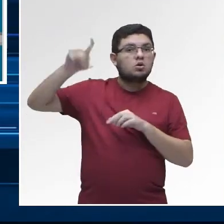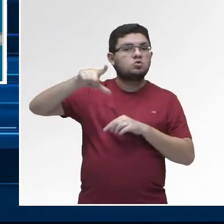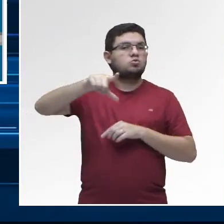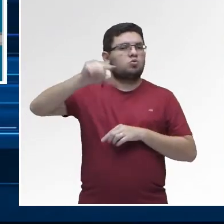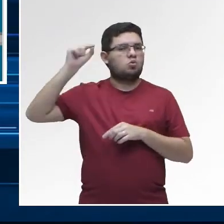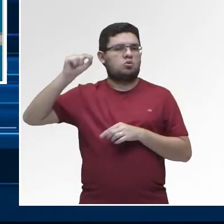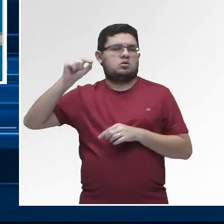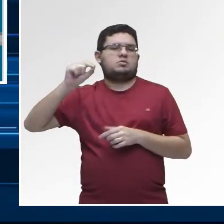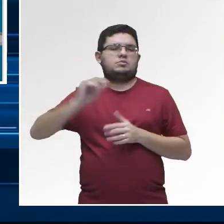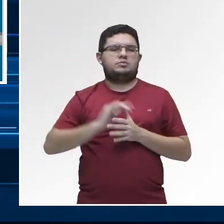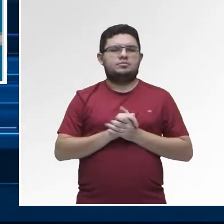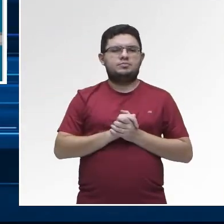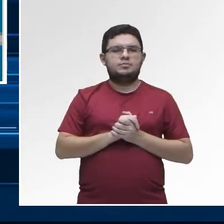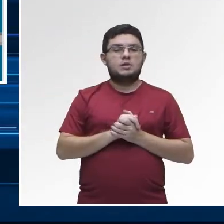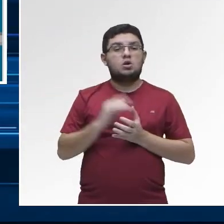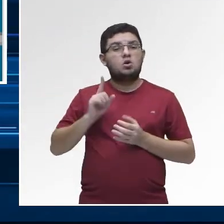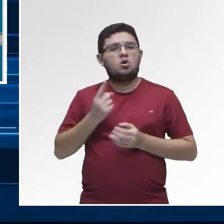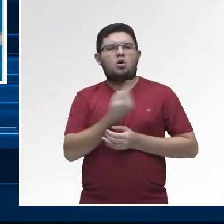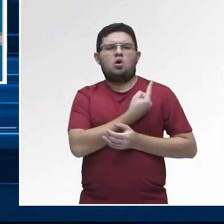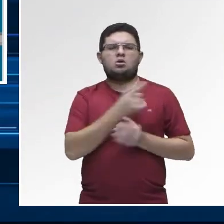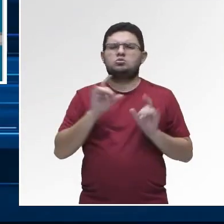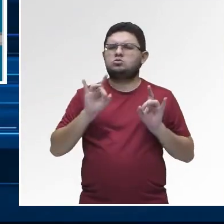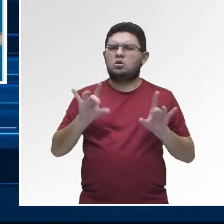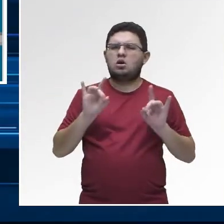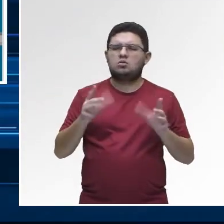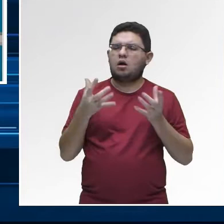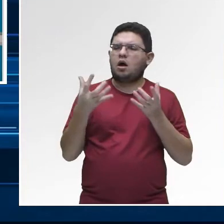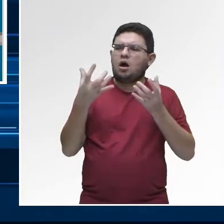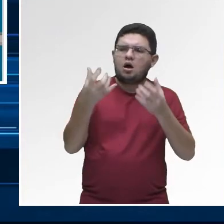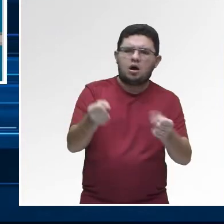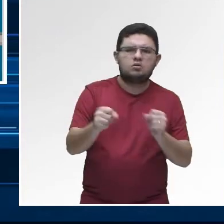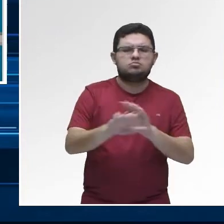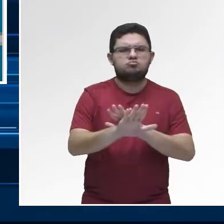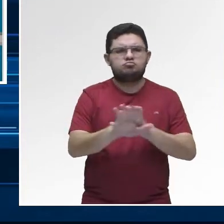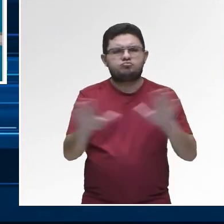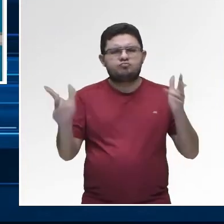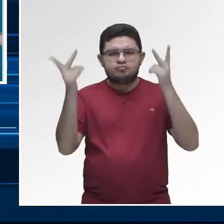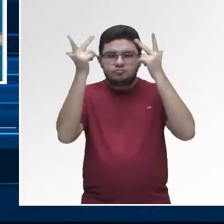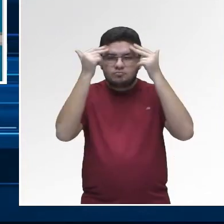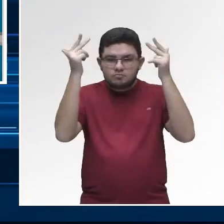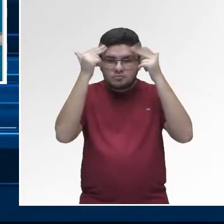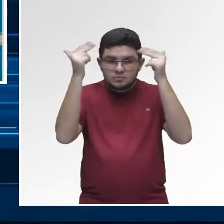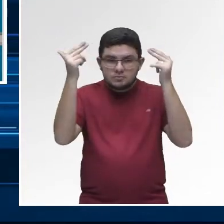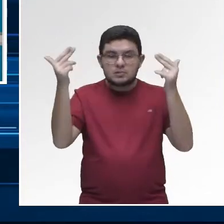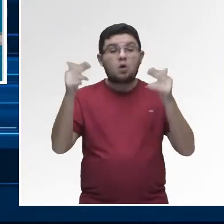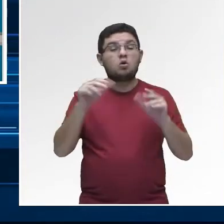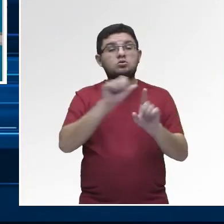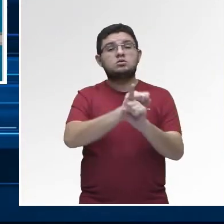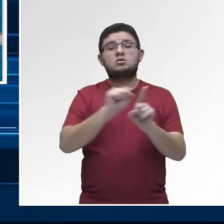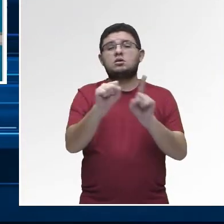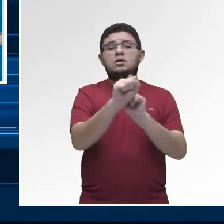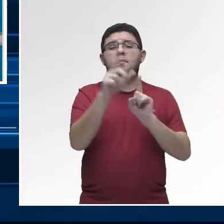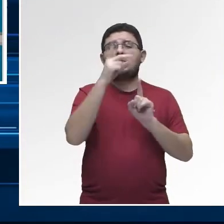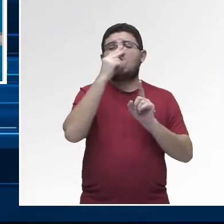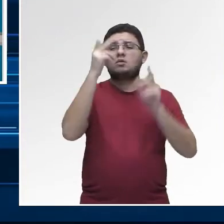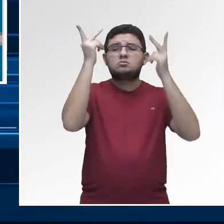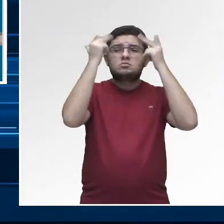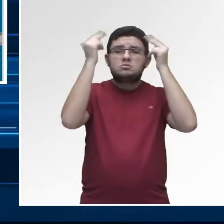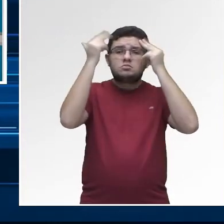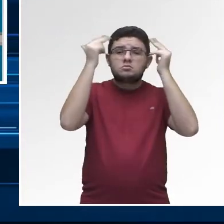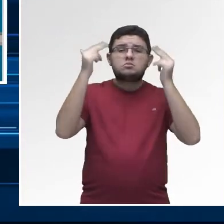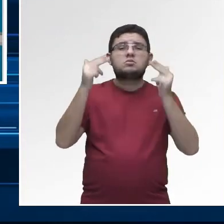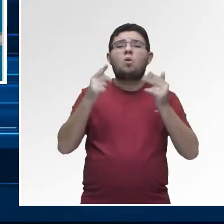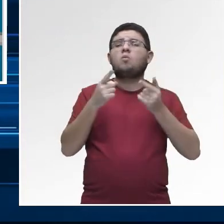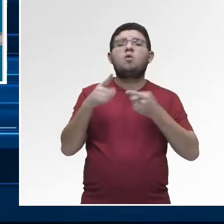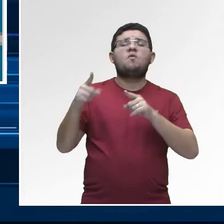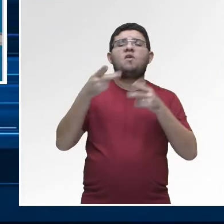temos que simplesmente aceitar essa situação, não é isso? Então a sociedade se mantinha tranquila, ninguém ia questionar.